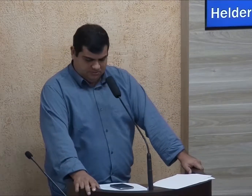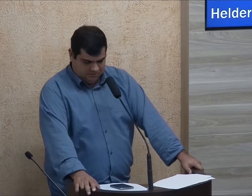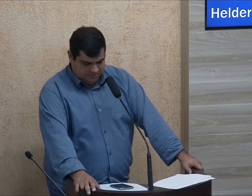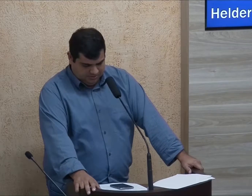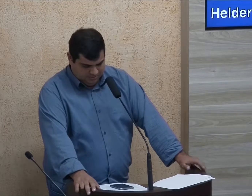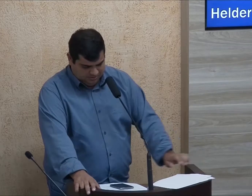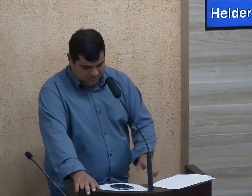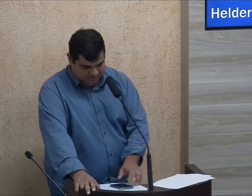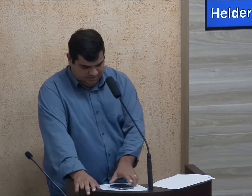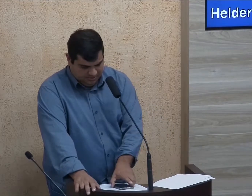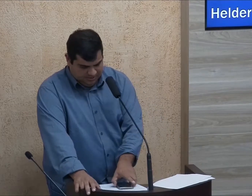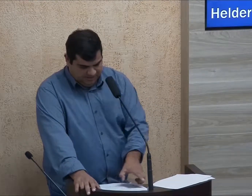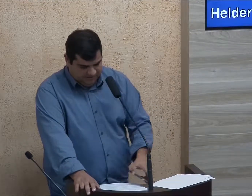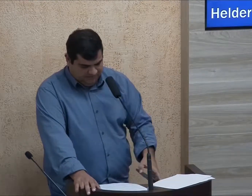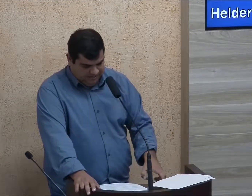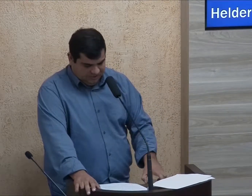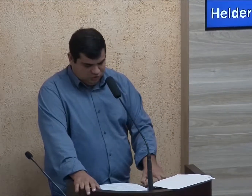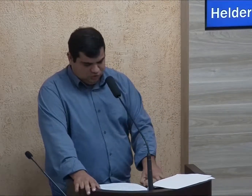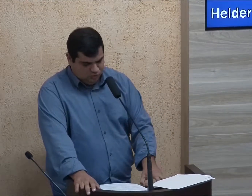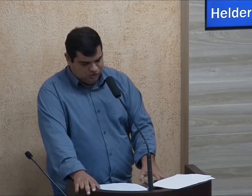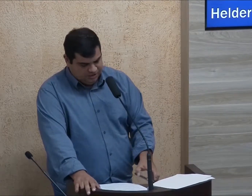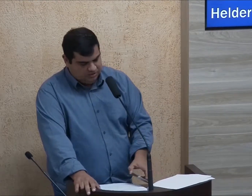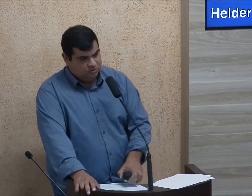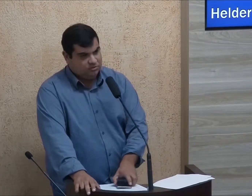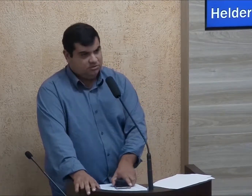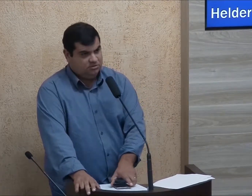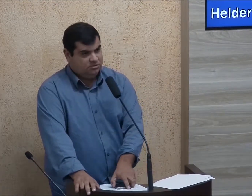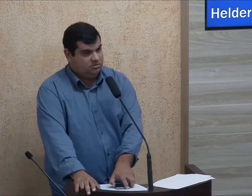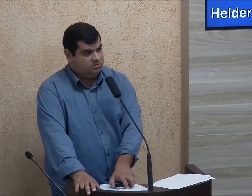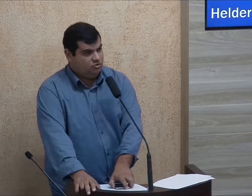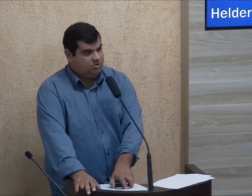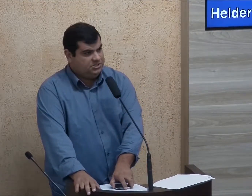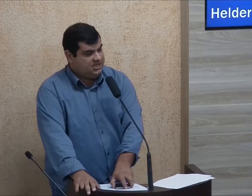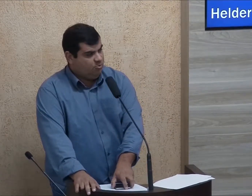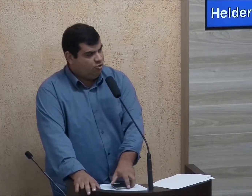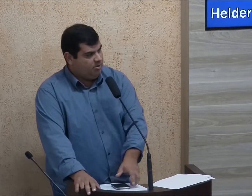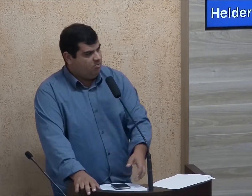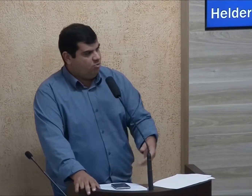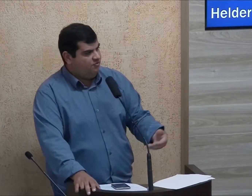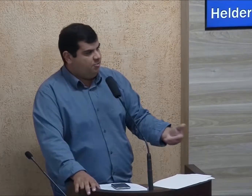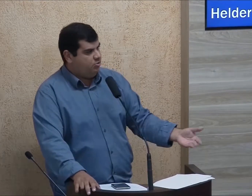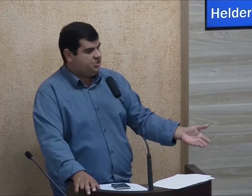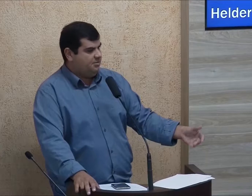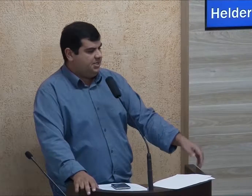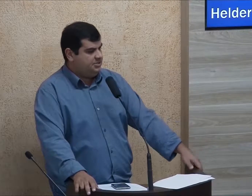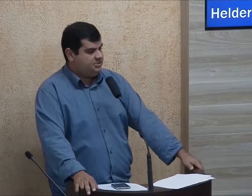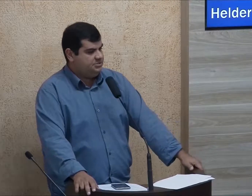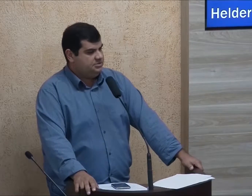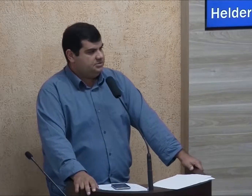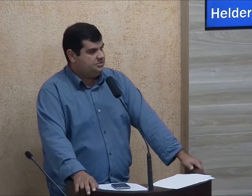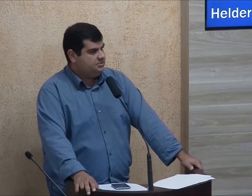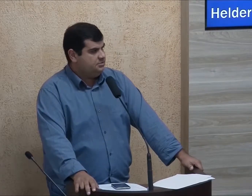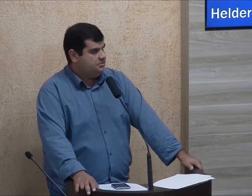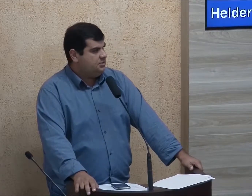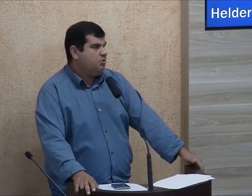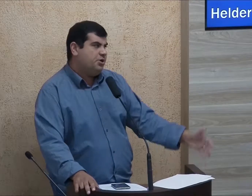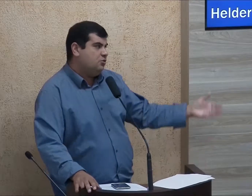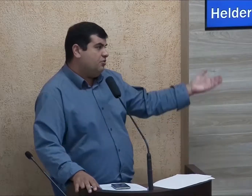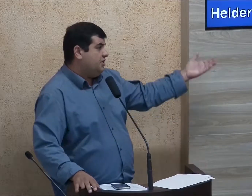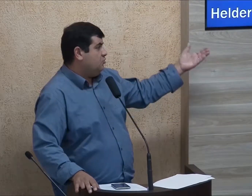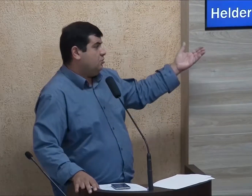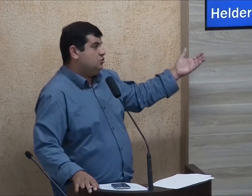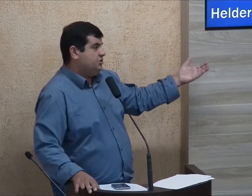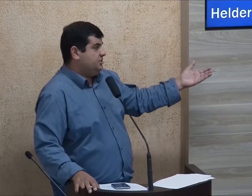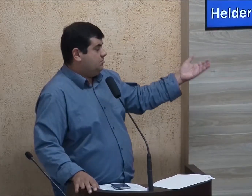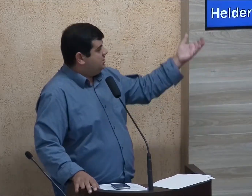pensamentos. E aí ele vem falar que eu estou usando do Ministério Público para me promover politicamente. Então me